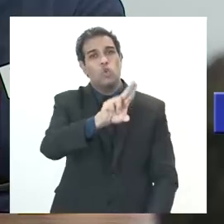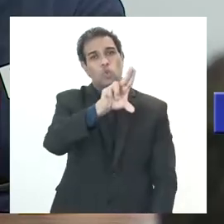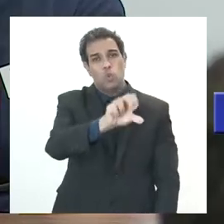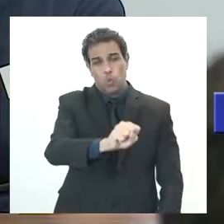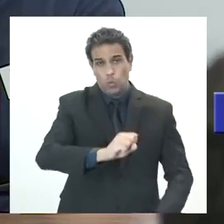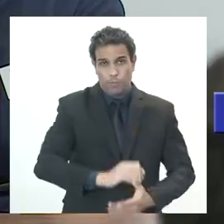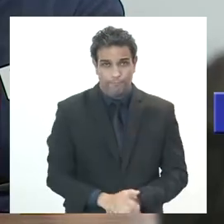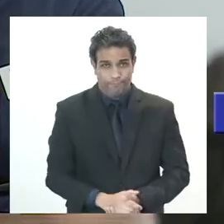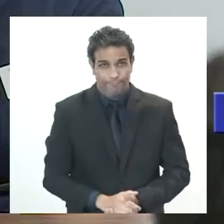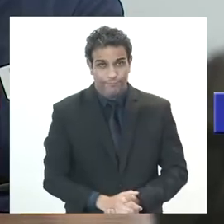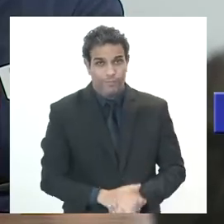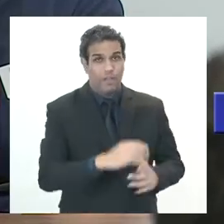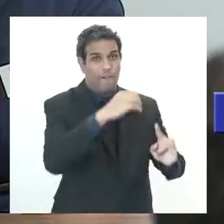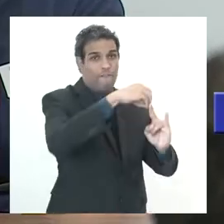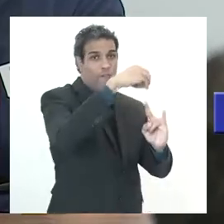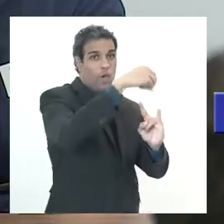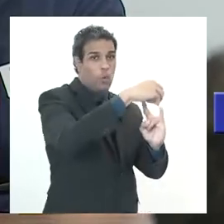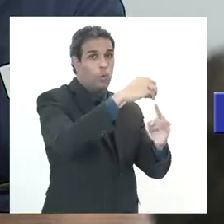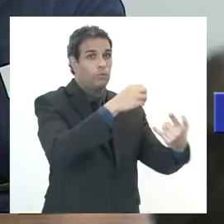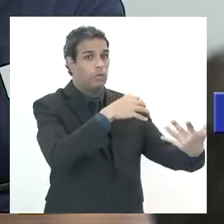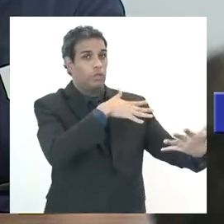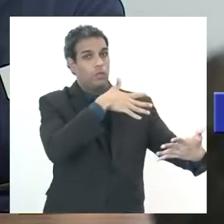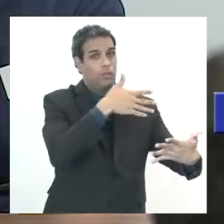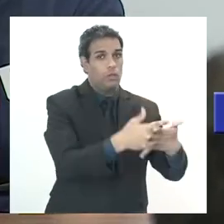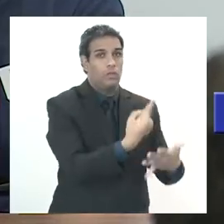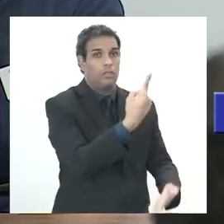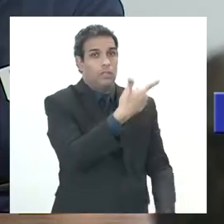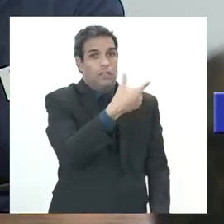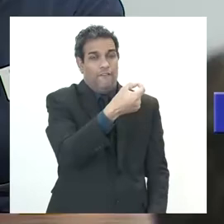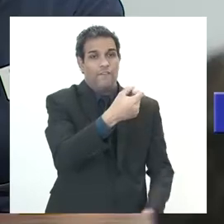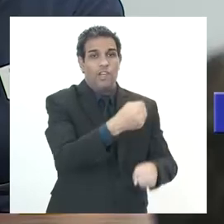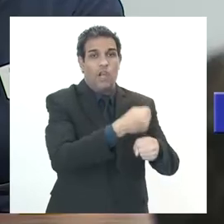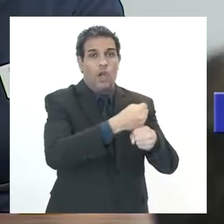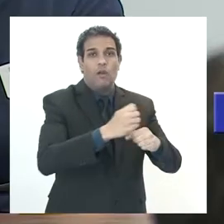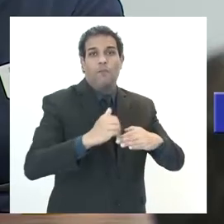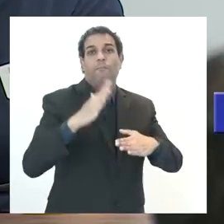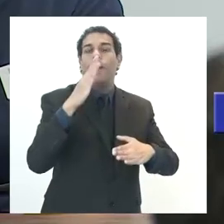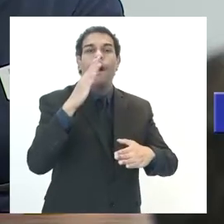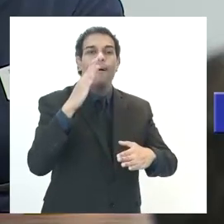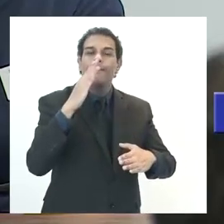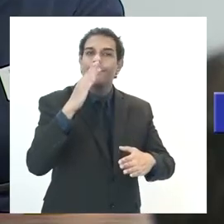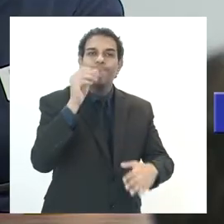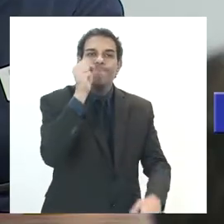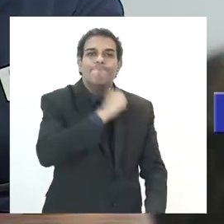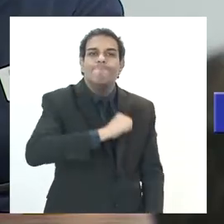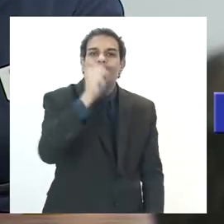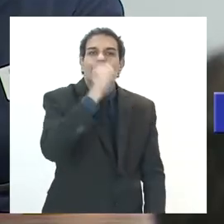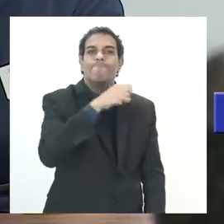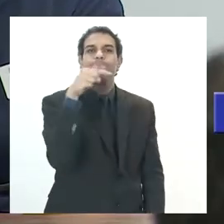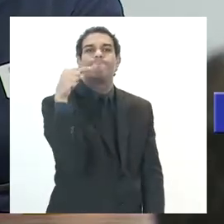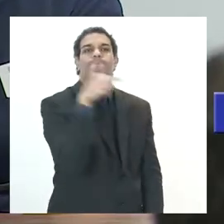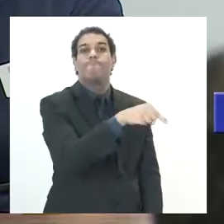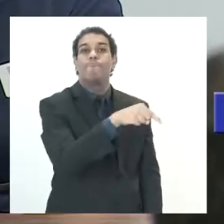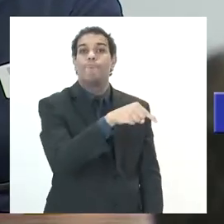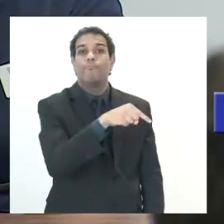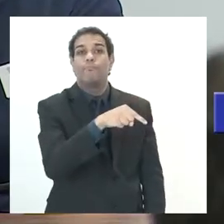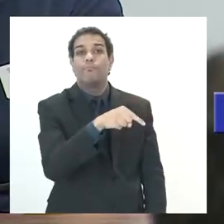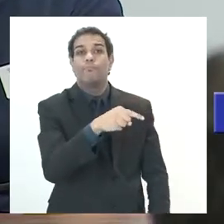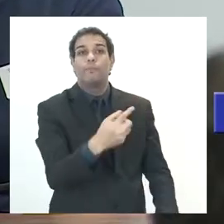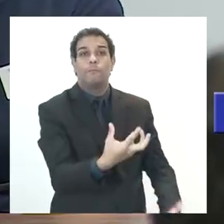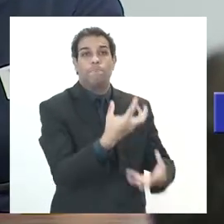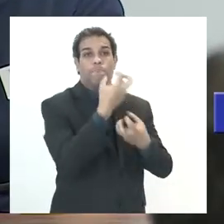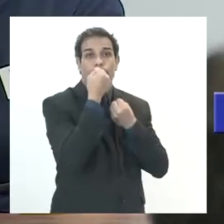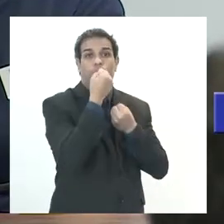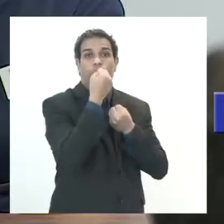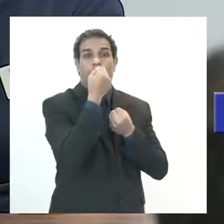stano fez 121 anos é uma da instituição mais antigas desse país é patrimônio do